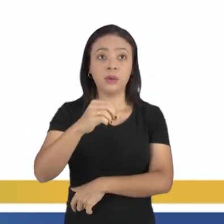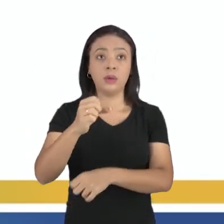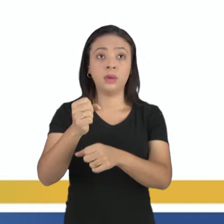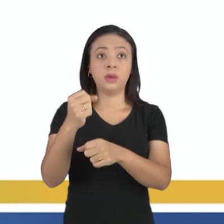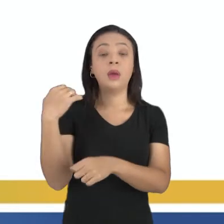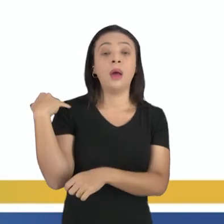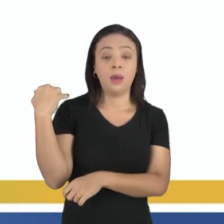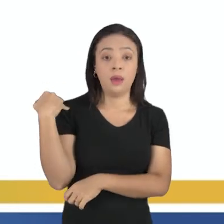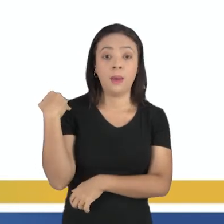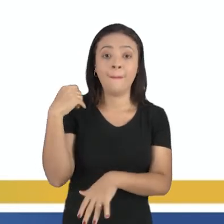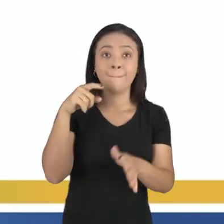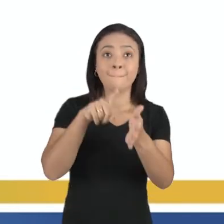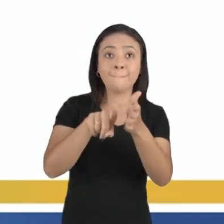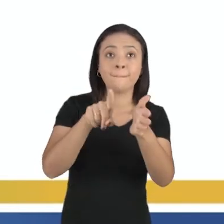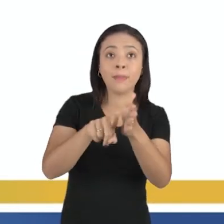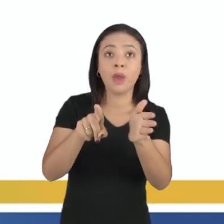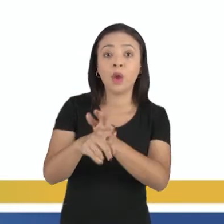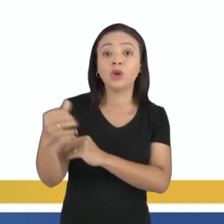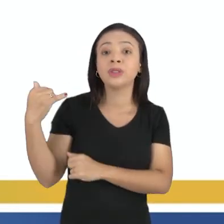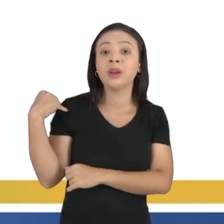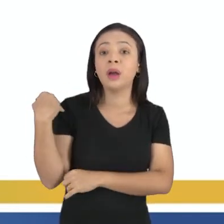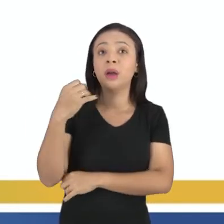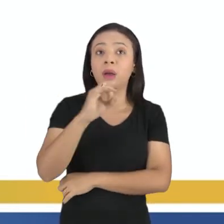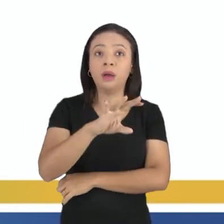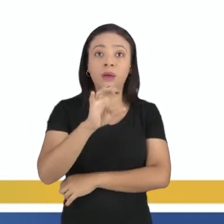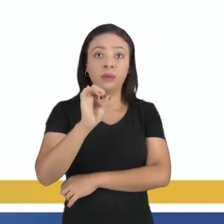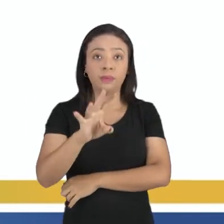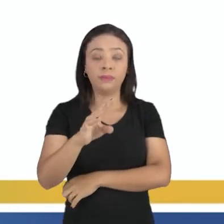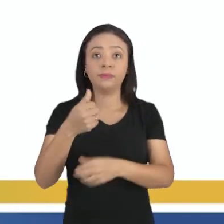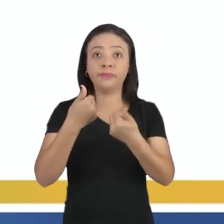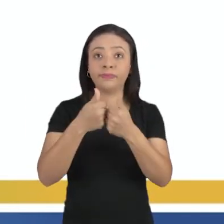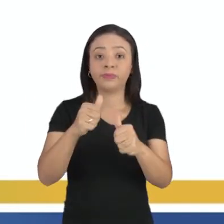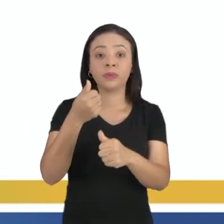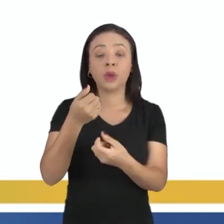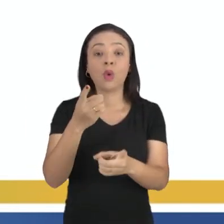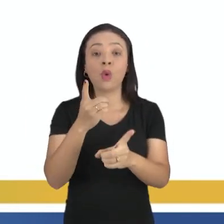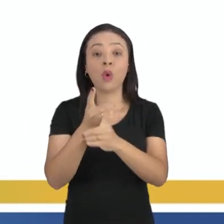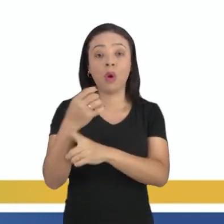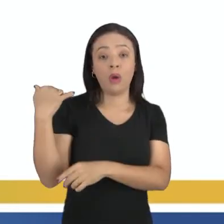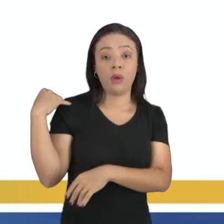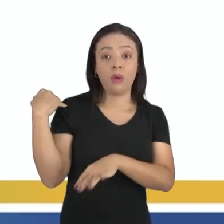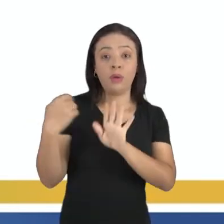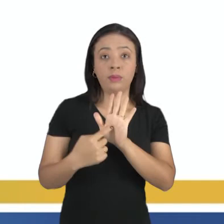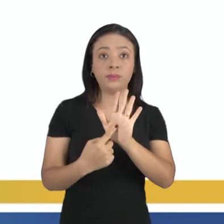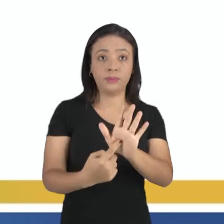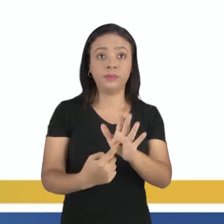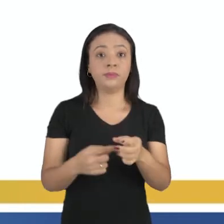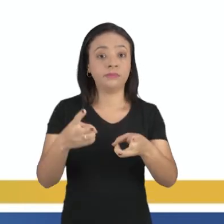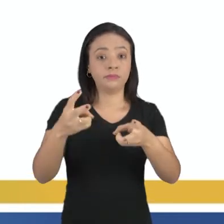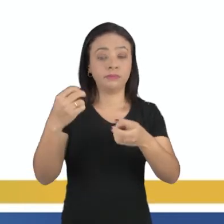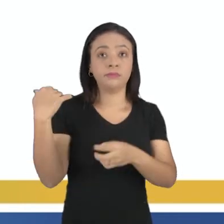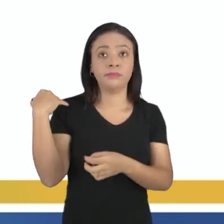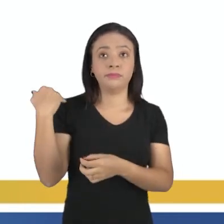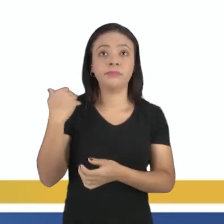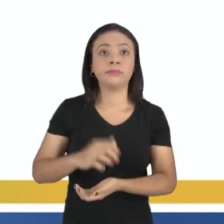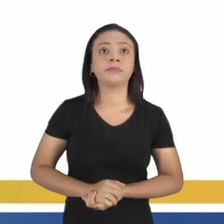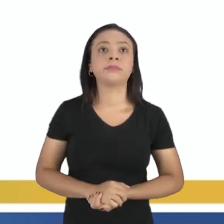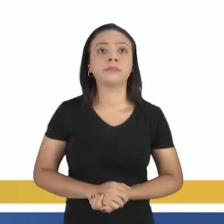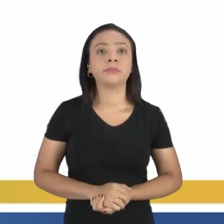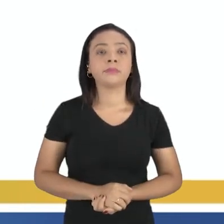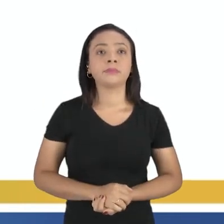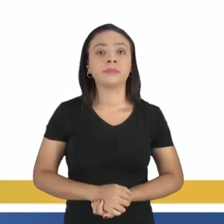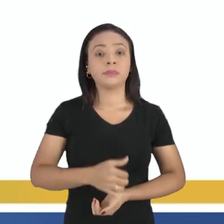de cada passageiro neste ônibus e obteve as seguintes idades. Perceba aí as idades, né, observadas por